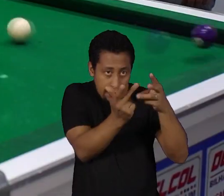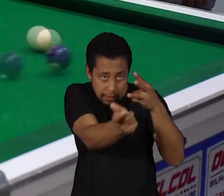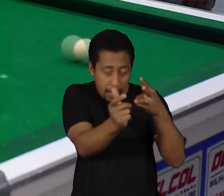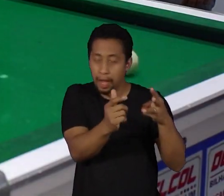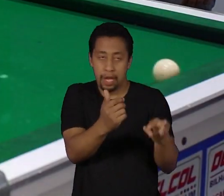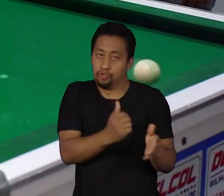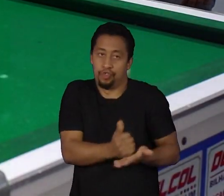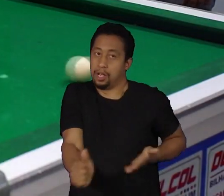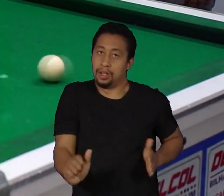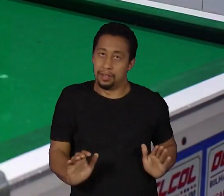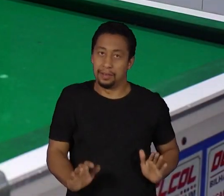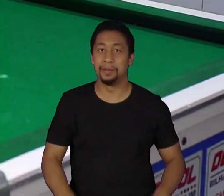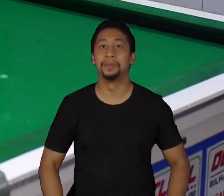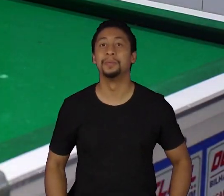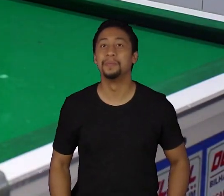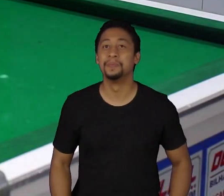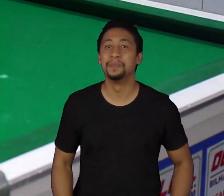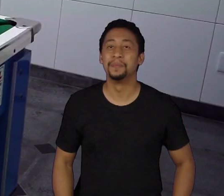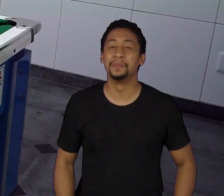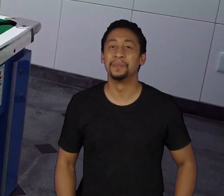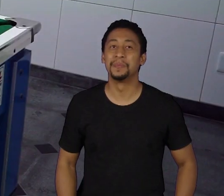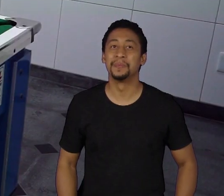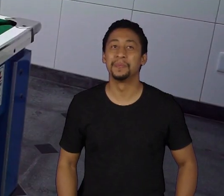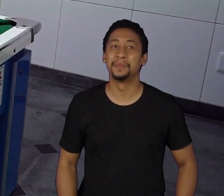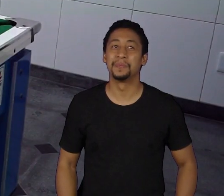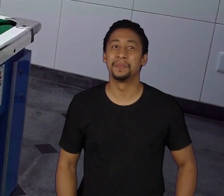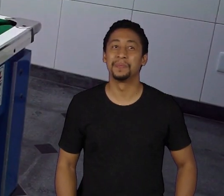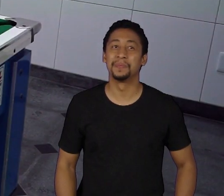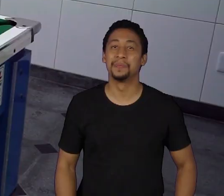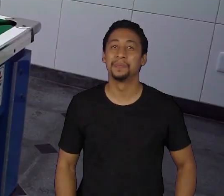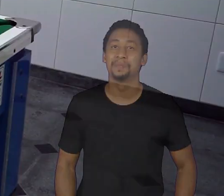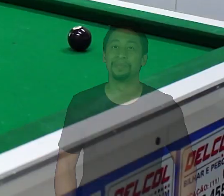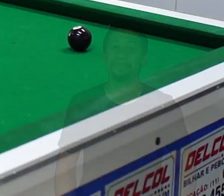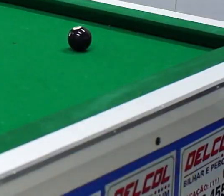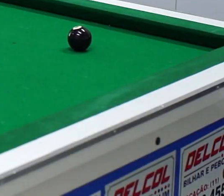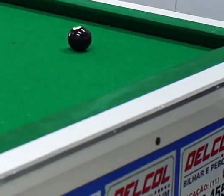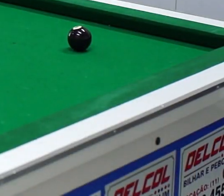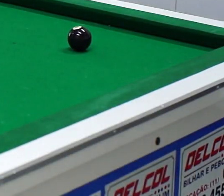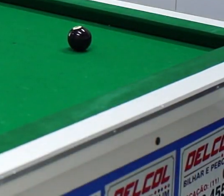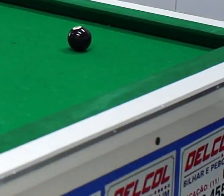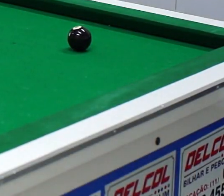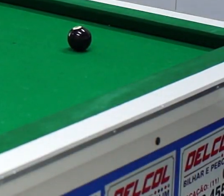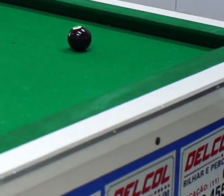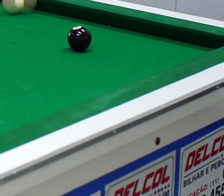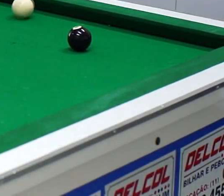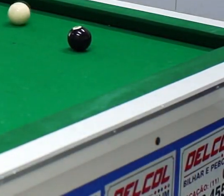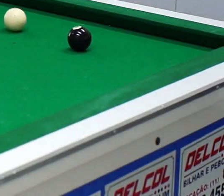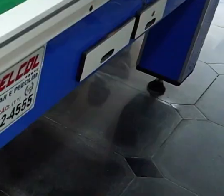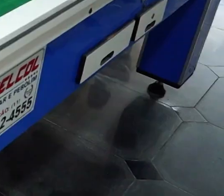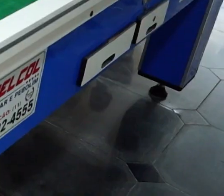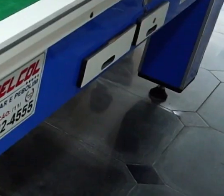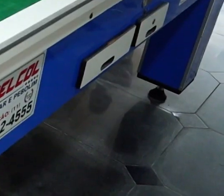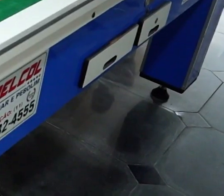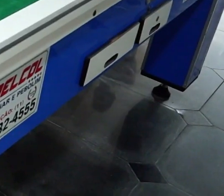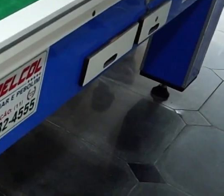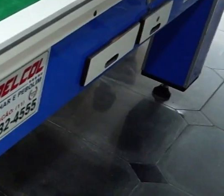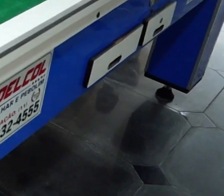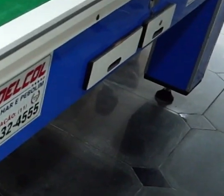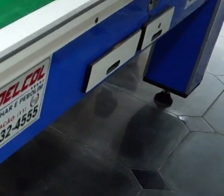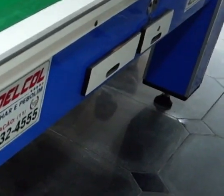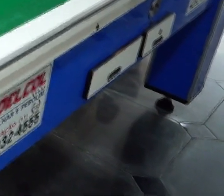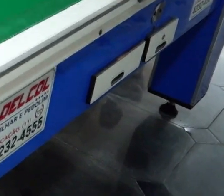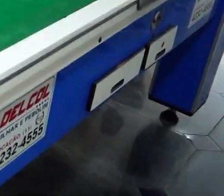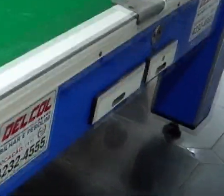era. Vai melhorar esse jogo de azar. Vai melhorar. Vai melhorar esse jogo de